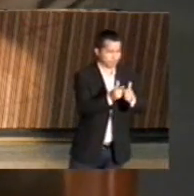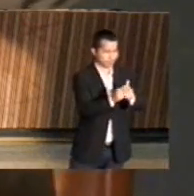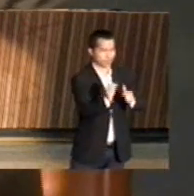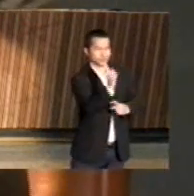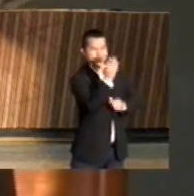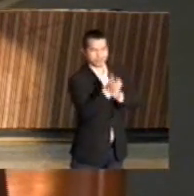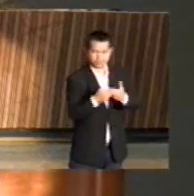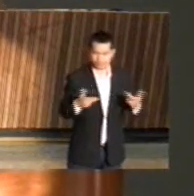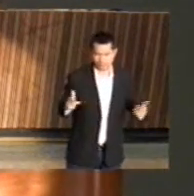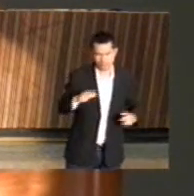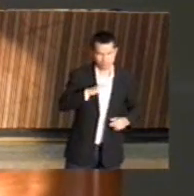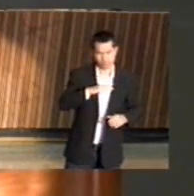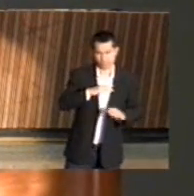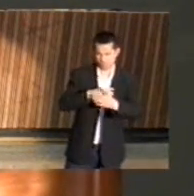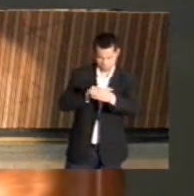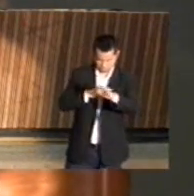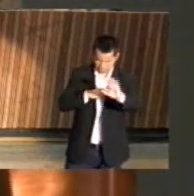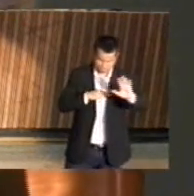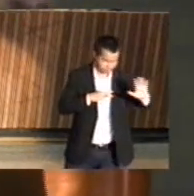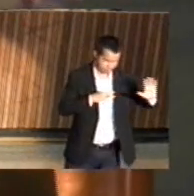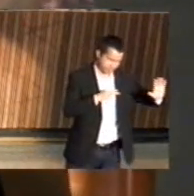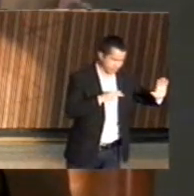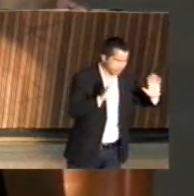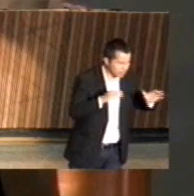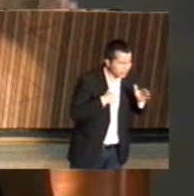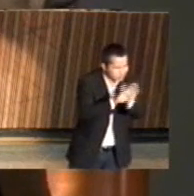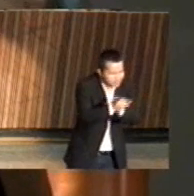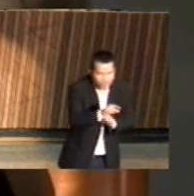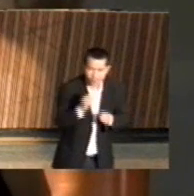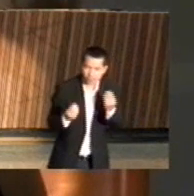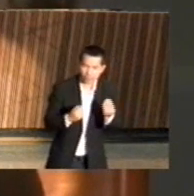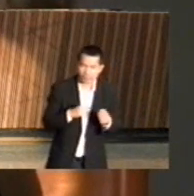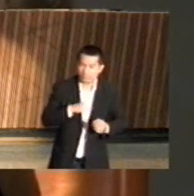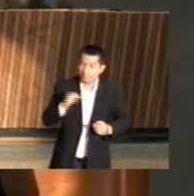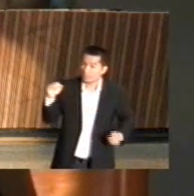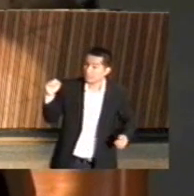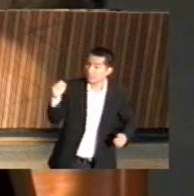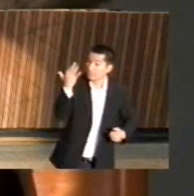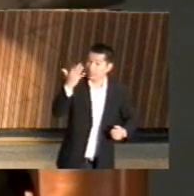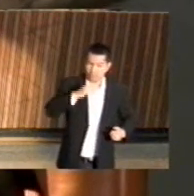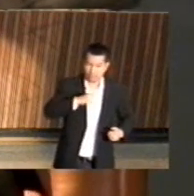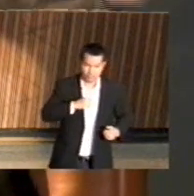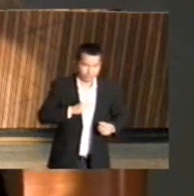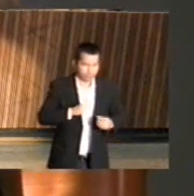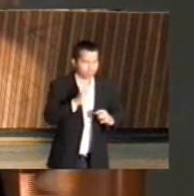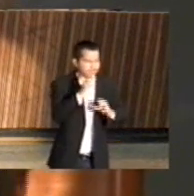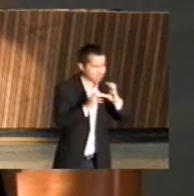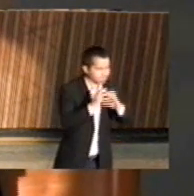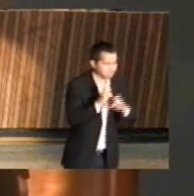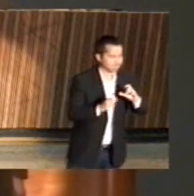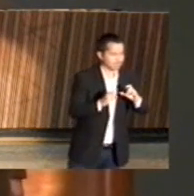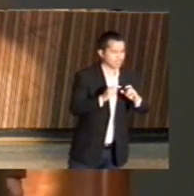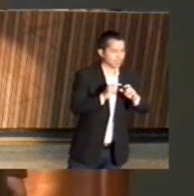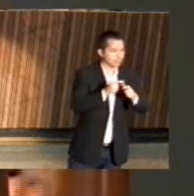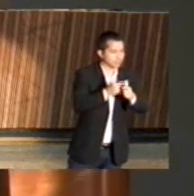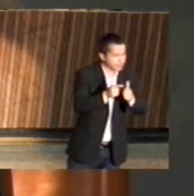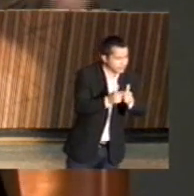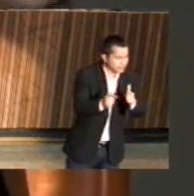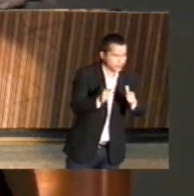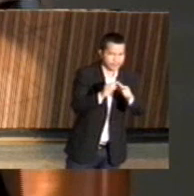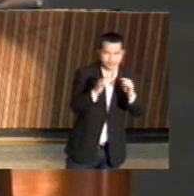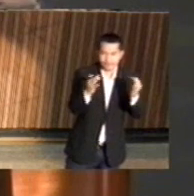pessoal. Agora, como é que a gente se sente quando há briga dentro da família?